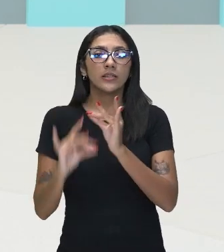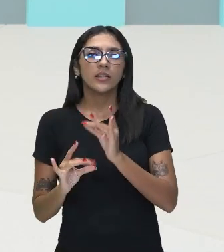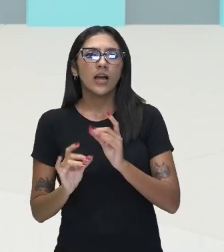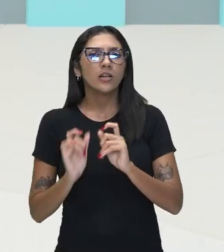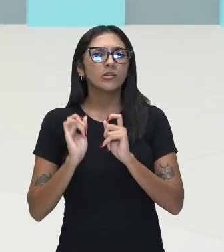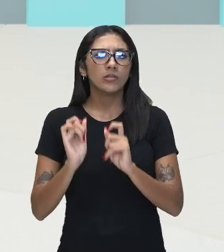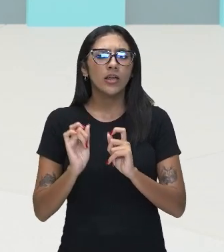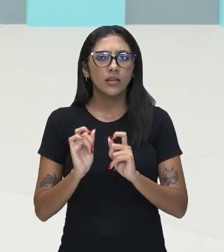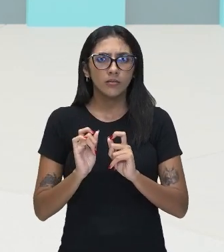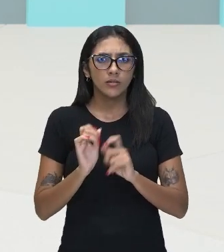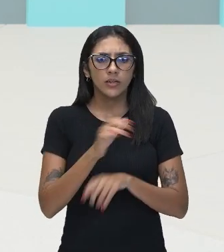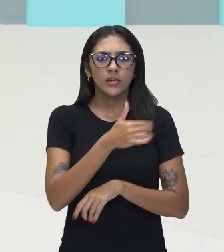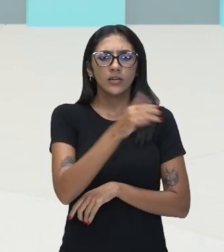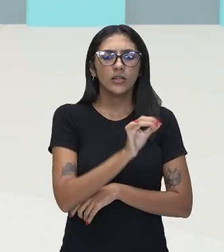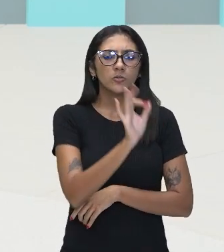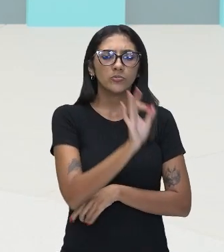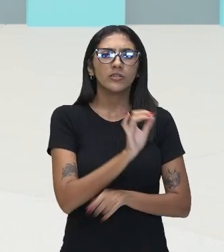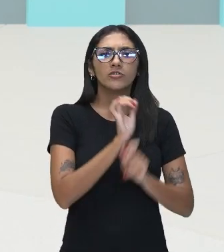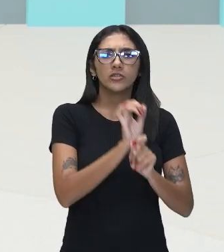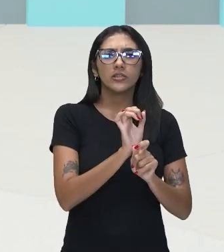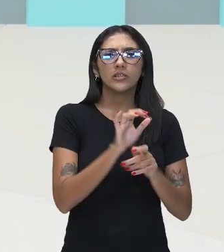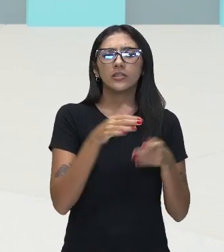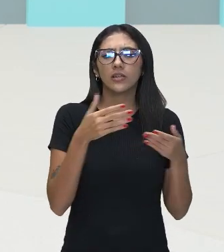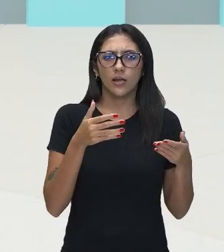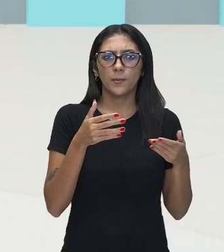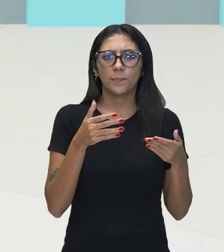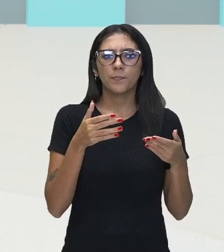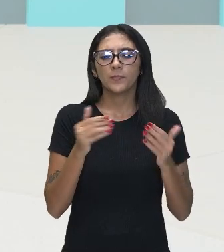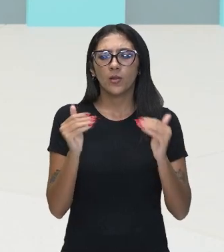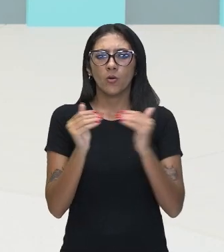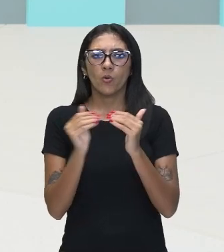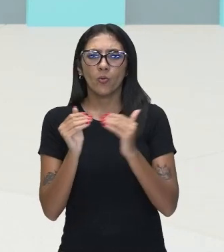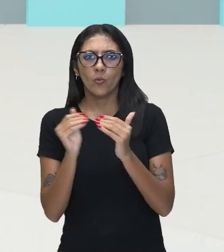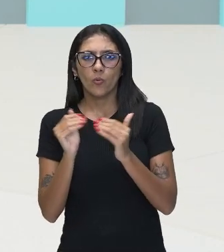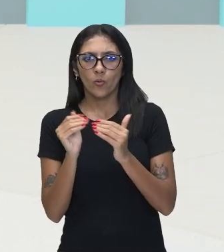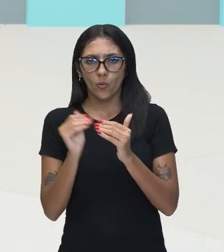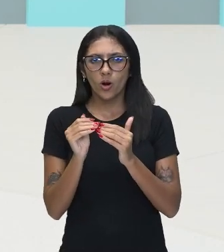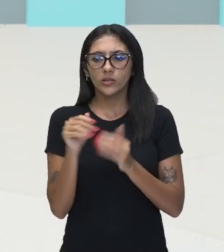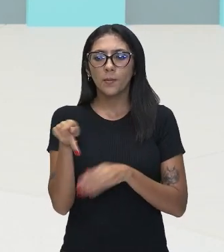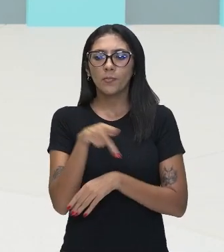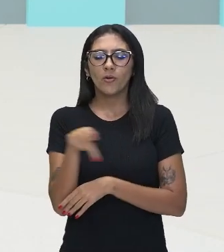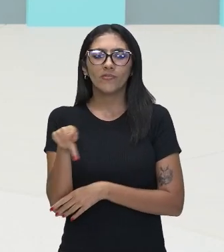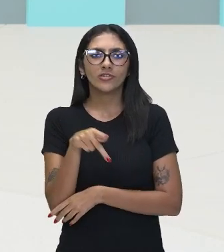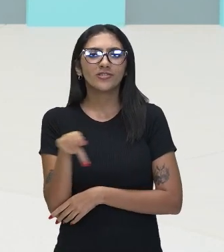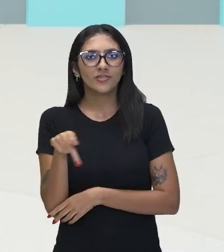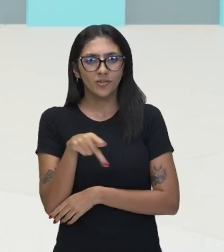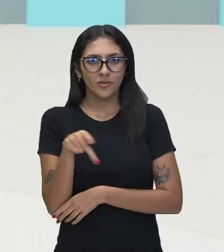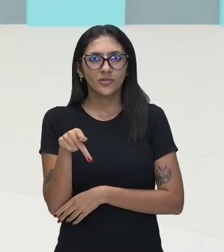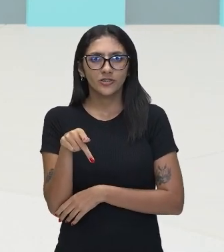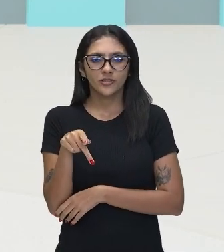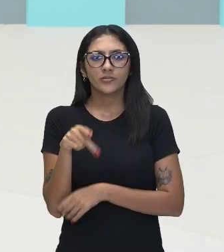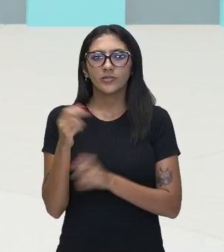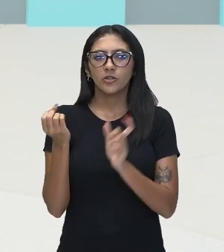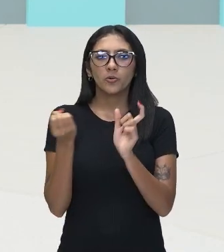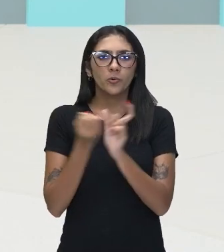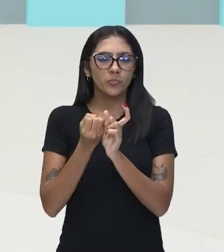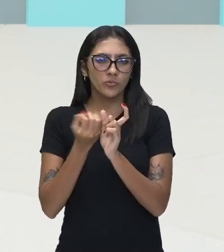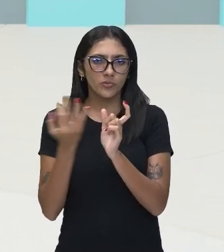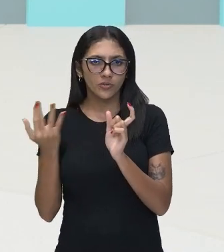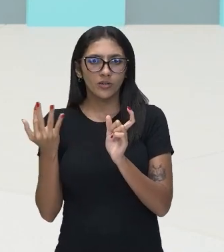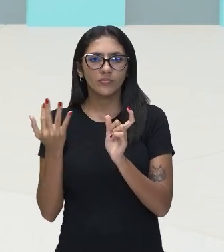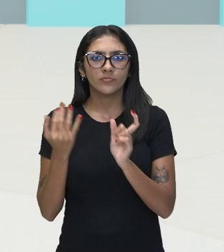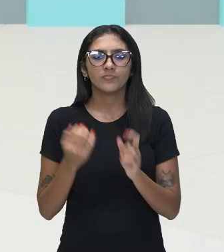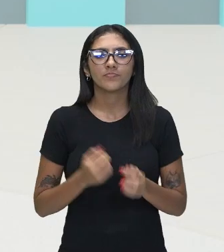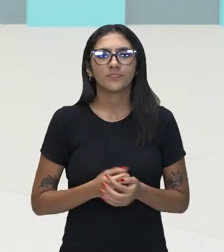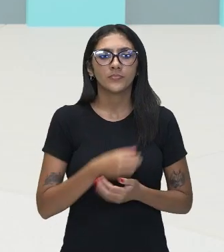Então, nesse caso, o verbo vai concordar com essa especificação. Então, 10%